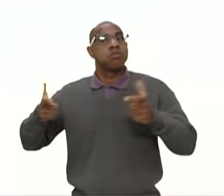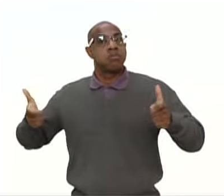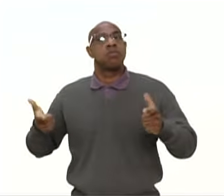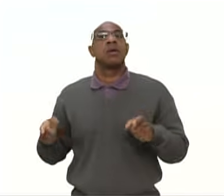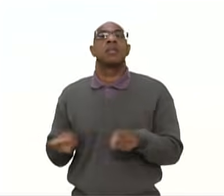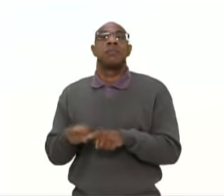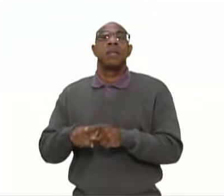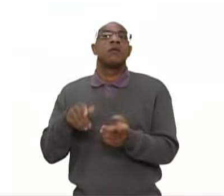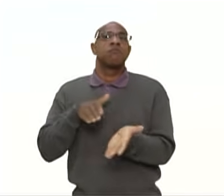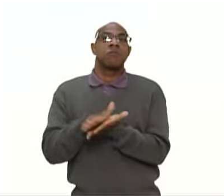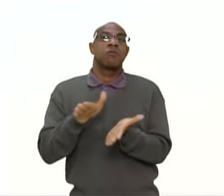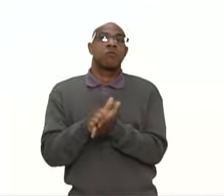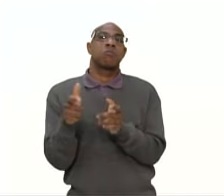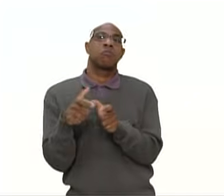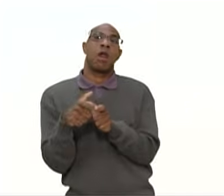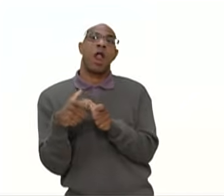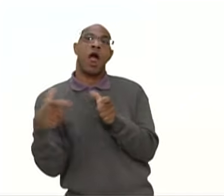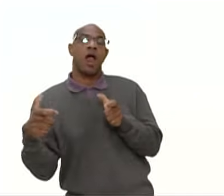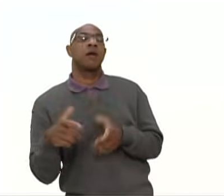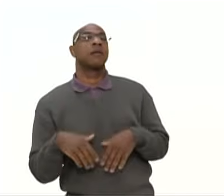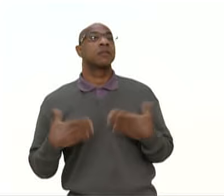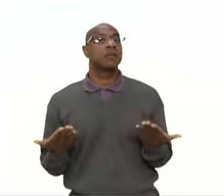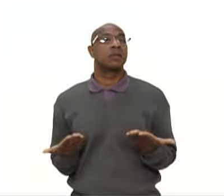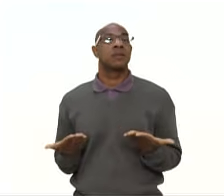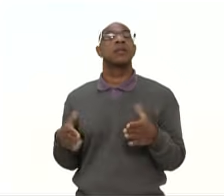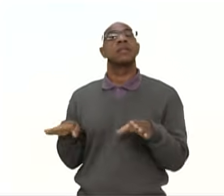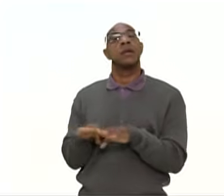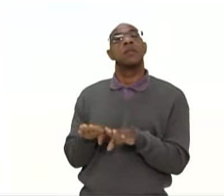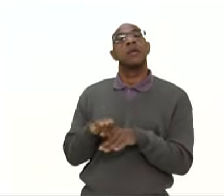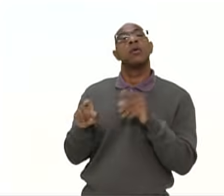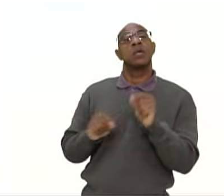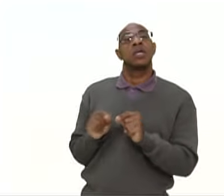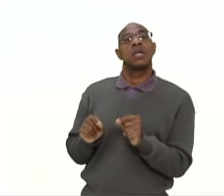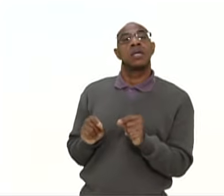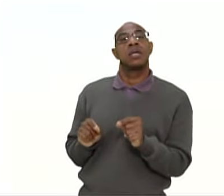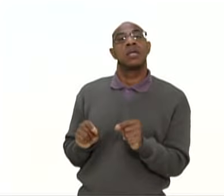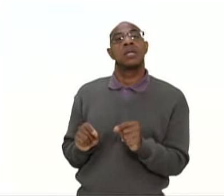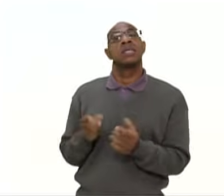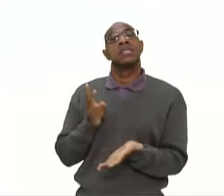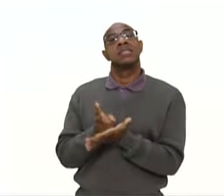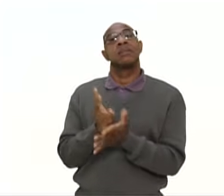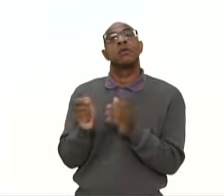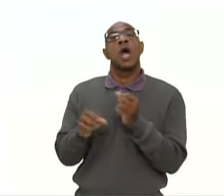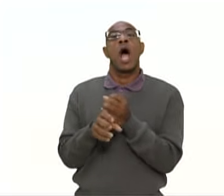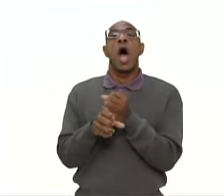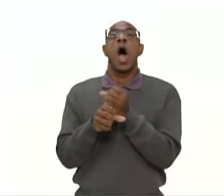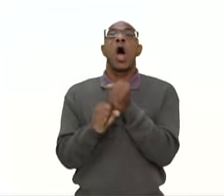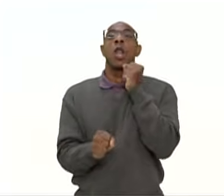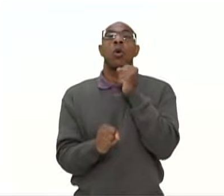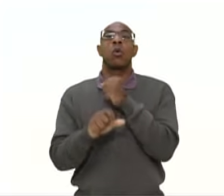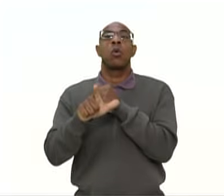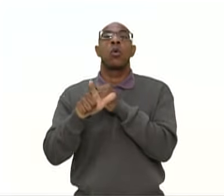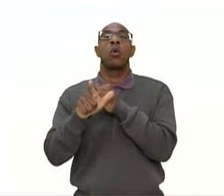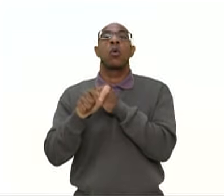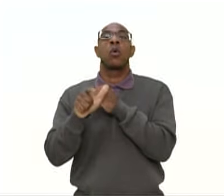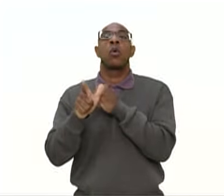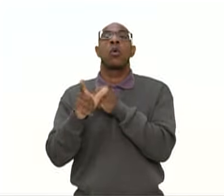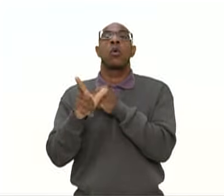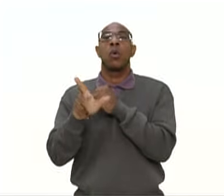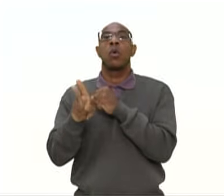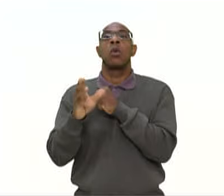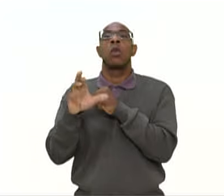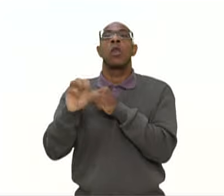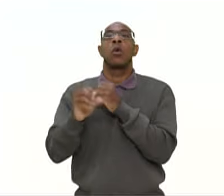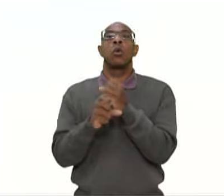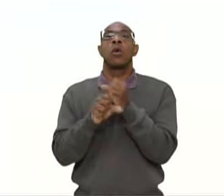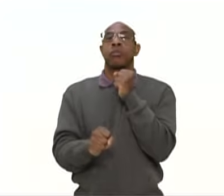consumo, né? Então, falamos disso, né? Também, que cada vez mais o lucro ali tendo em vista, né? E